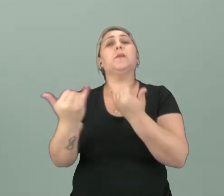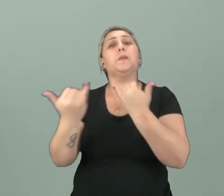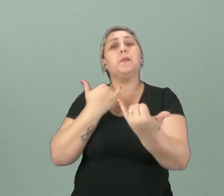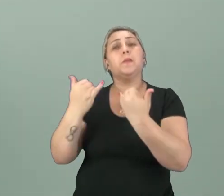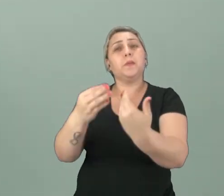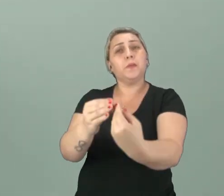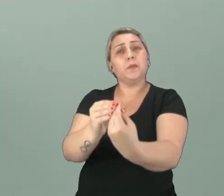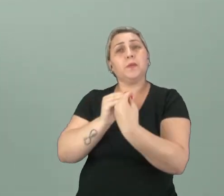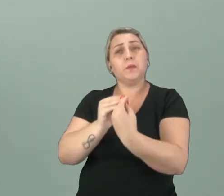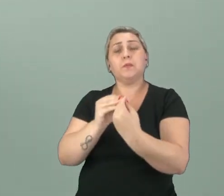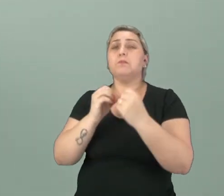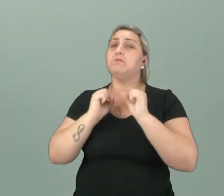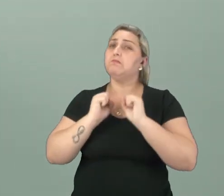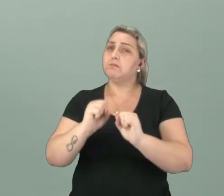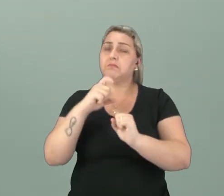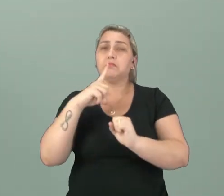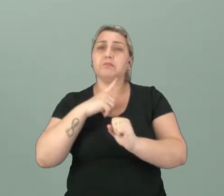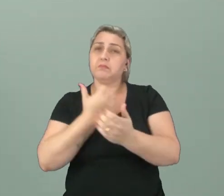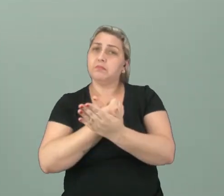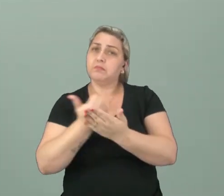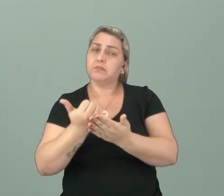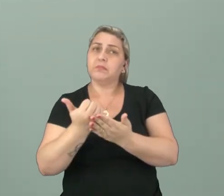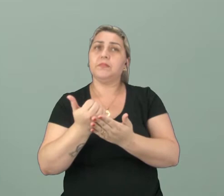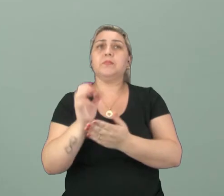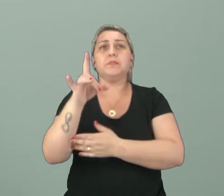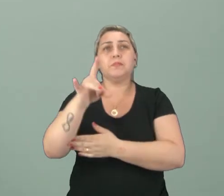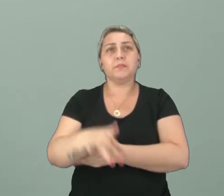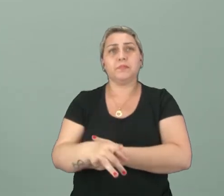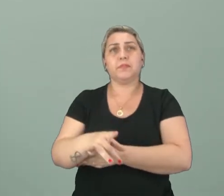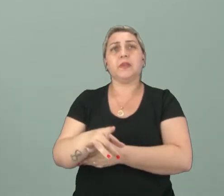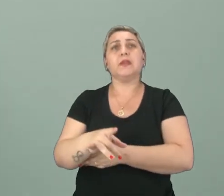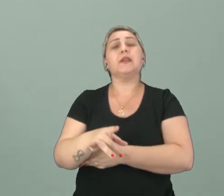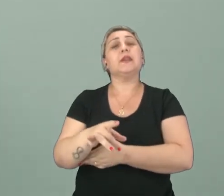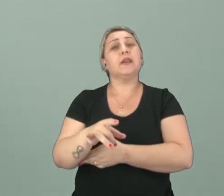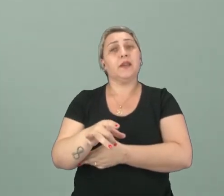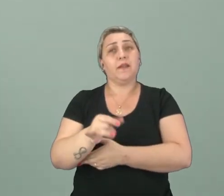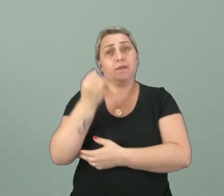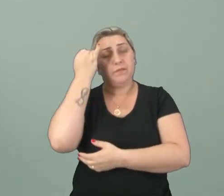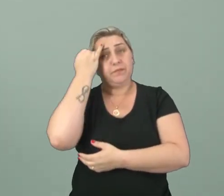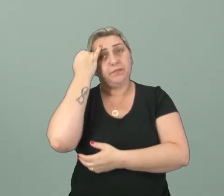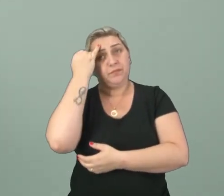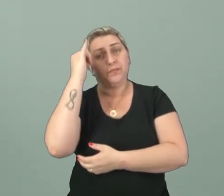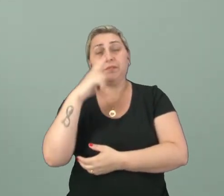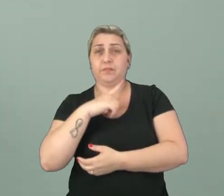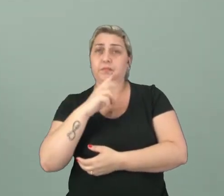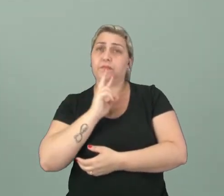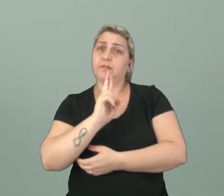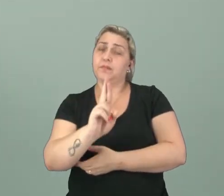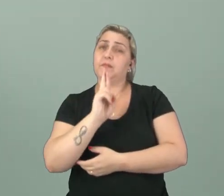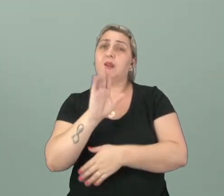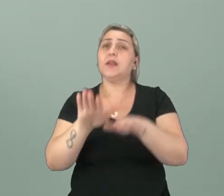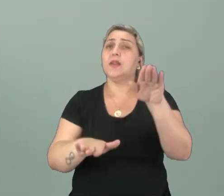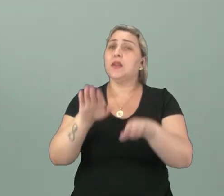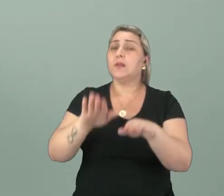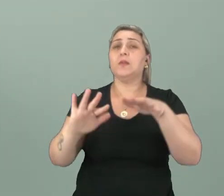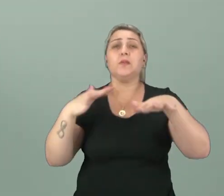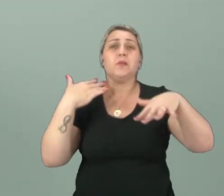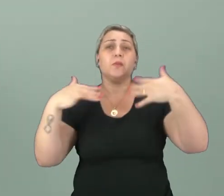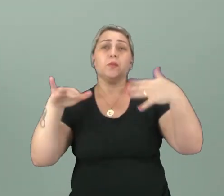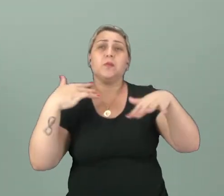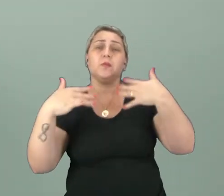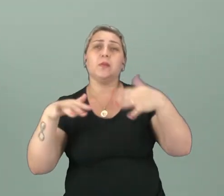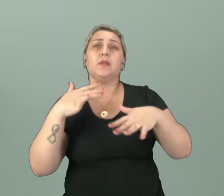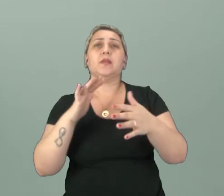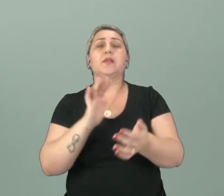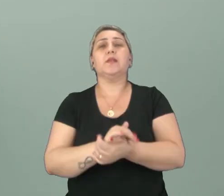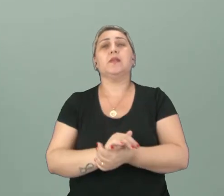informações, a que certamente vai exigir um maior esforço, né, um maior número de órgãos do sistema nervoso, vai ser o preenchimento da ficha de